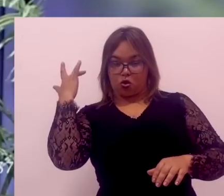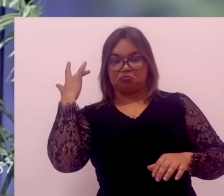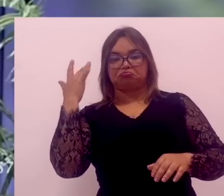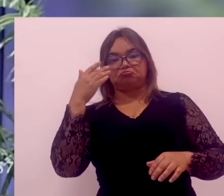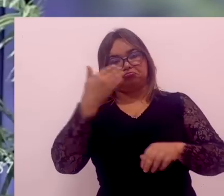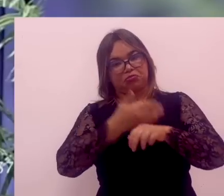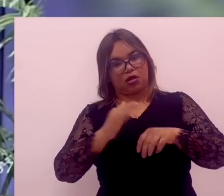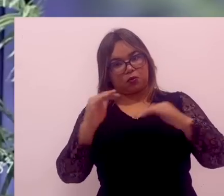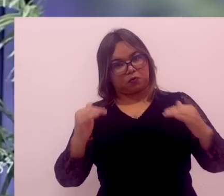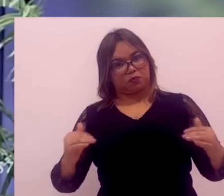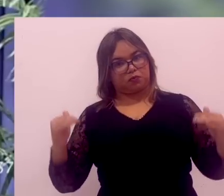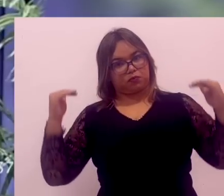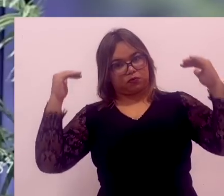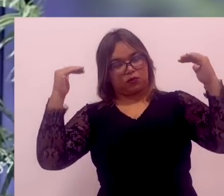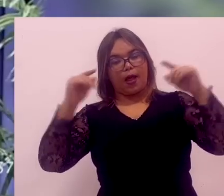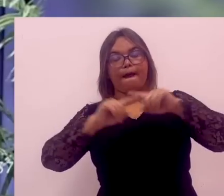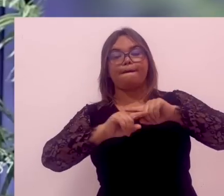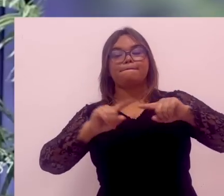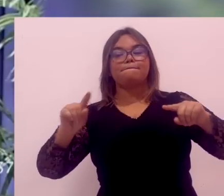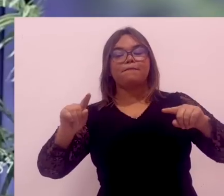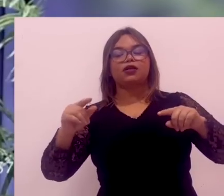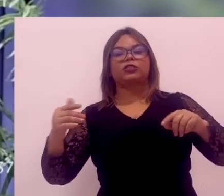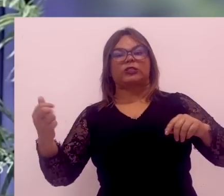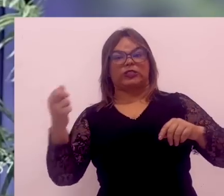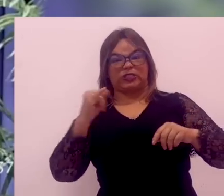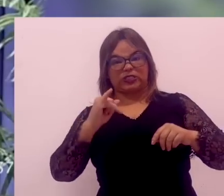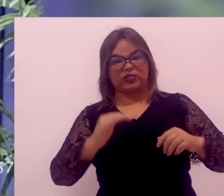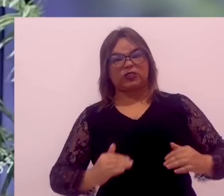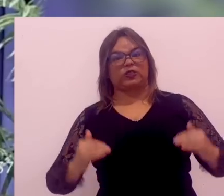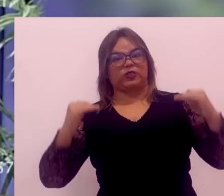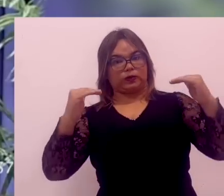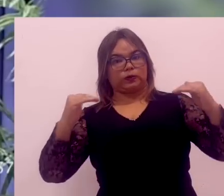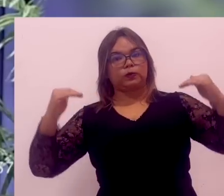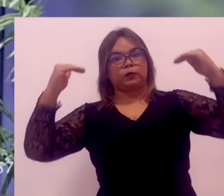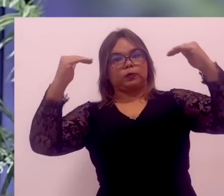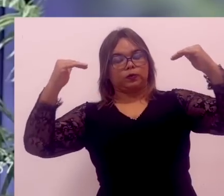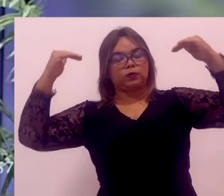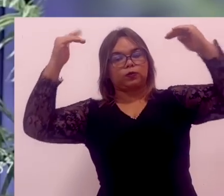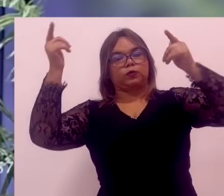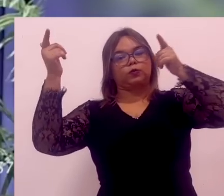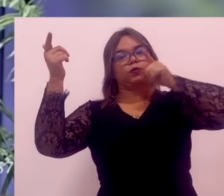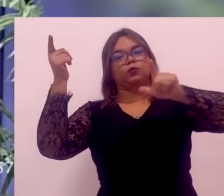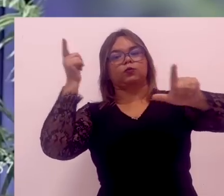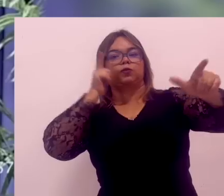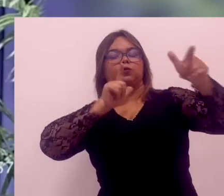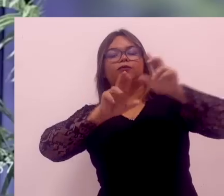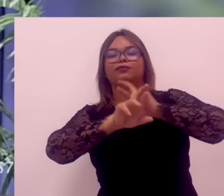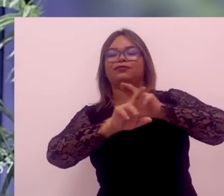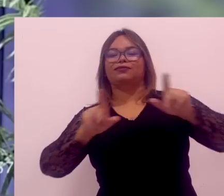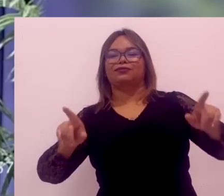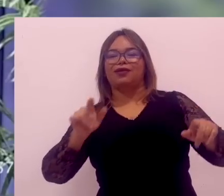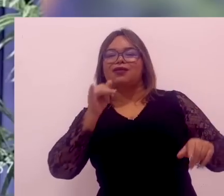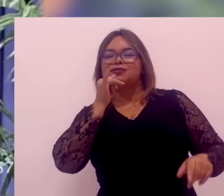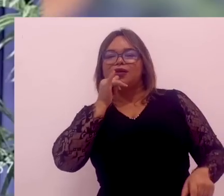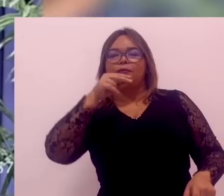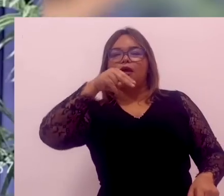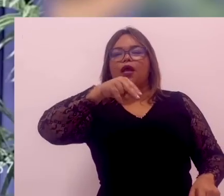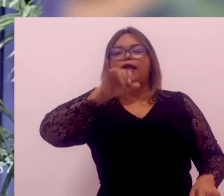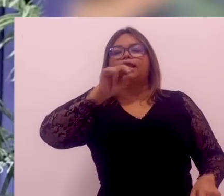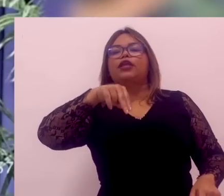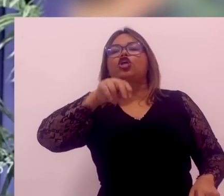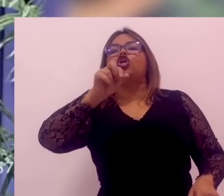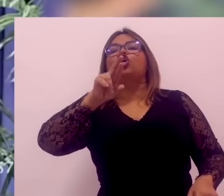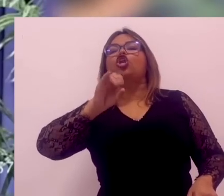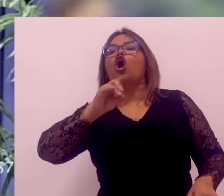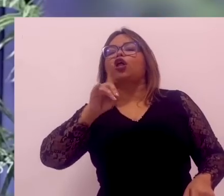história é diferente. Nimrod era adorado branco ou preto. Ali está o caos criado entre